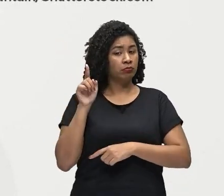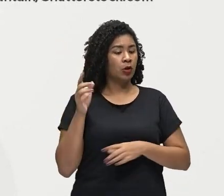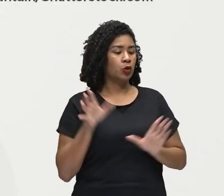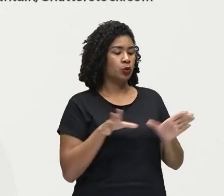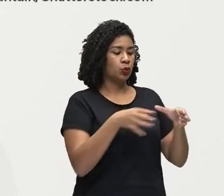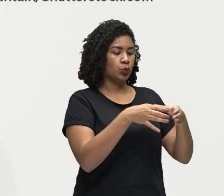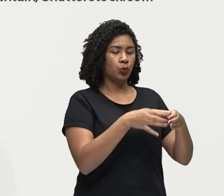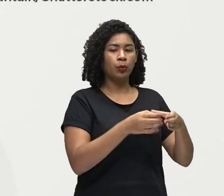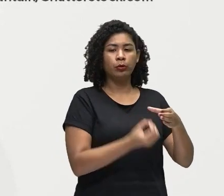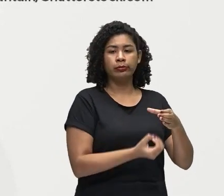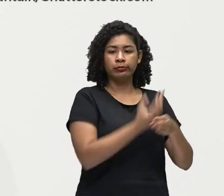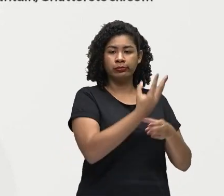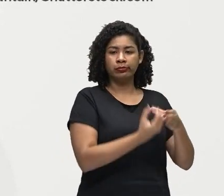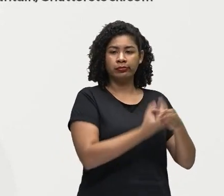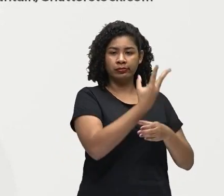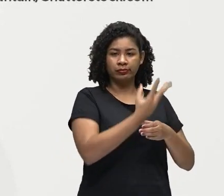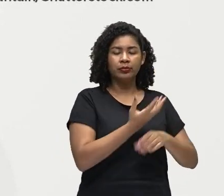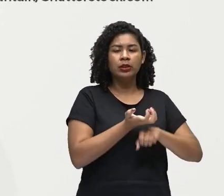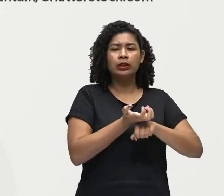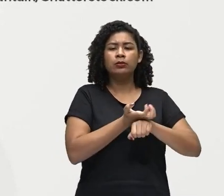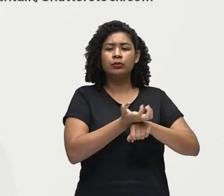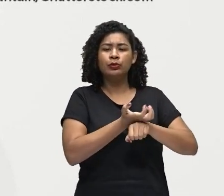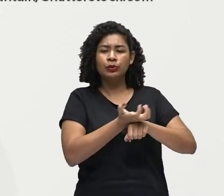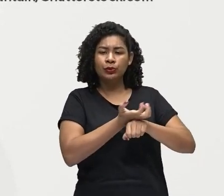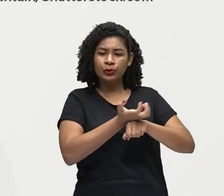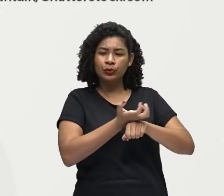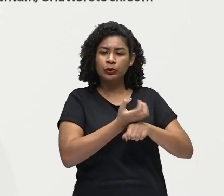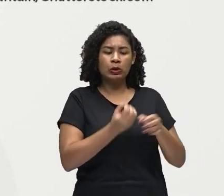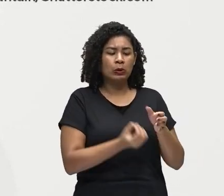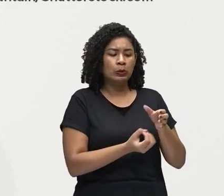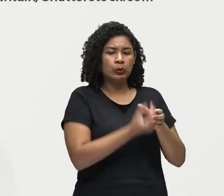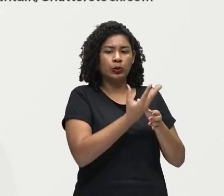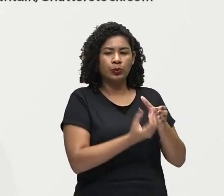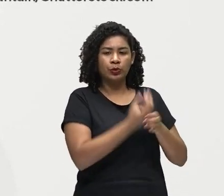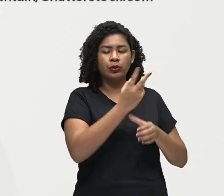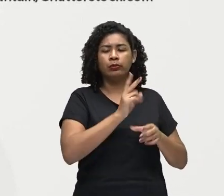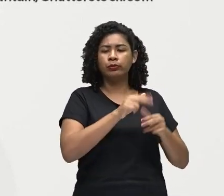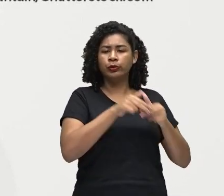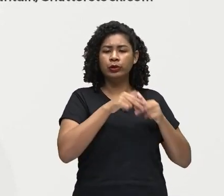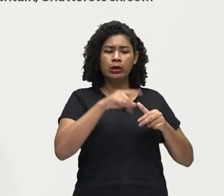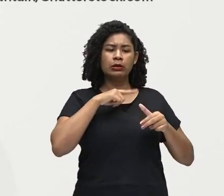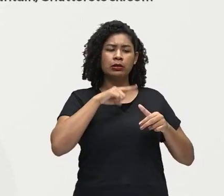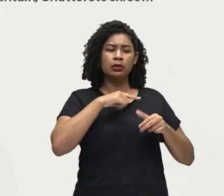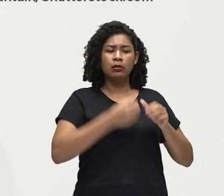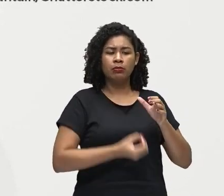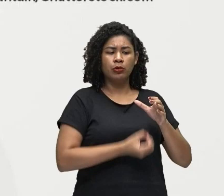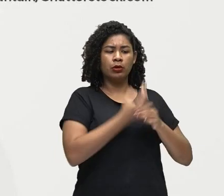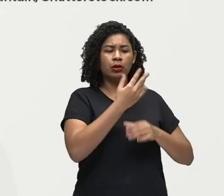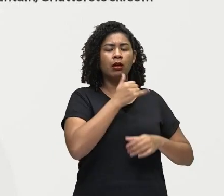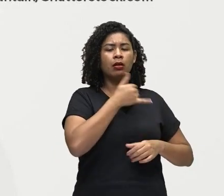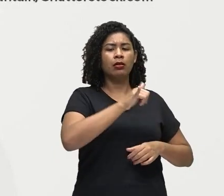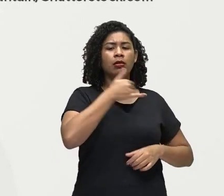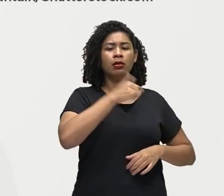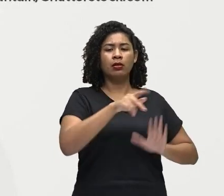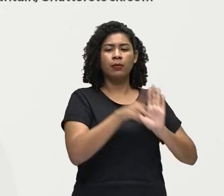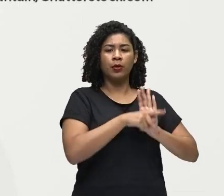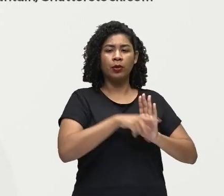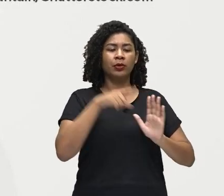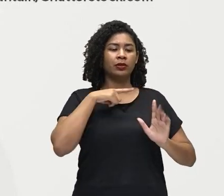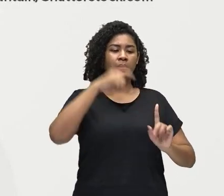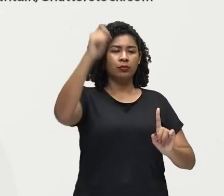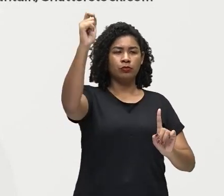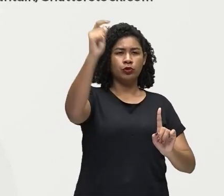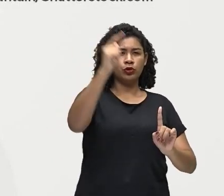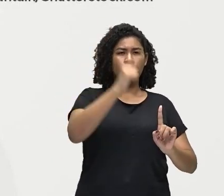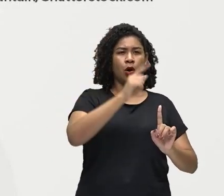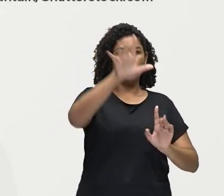essa árvore, o capim, porque são seres que vão produzir a sua energia a partir da luz solar. Olha aí o